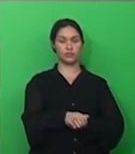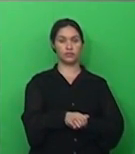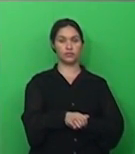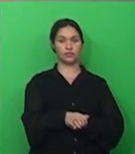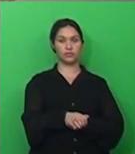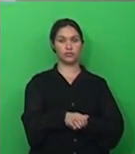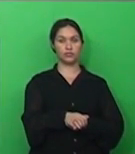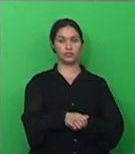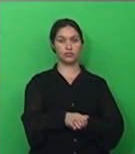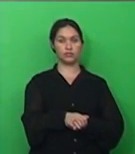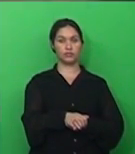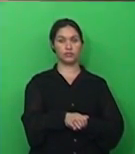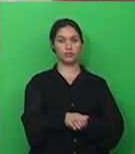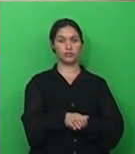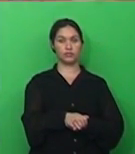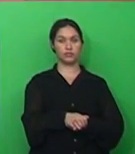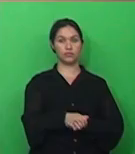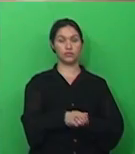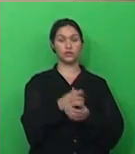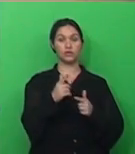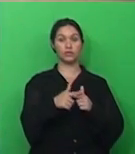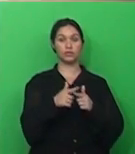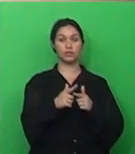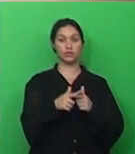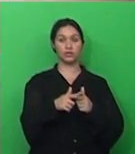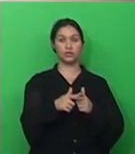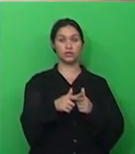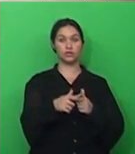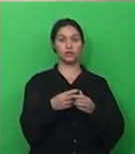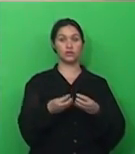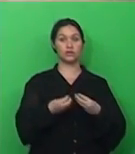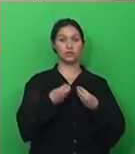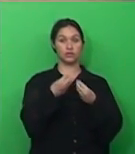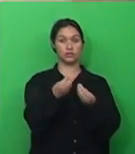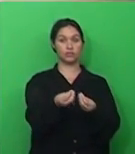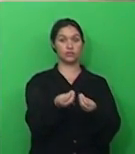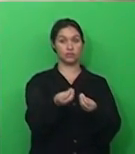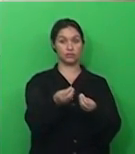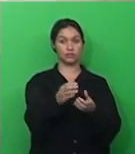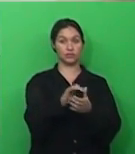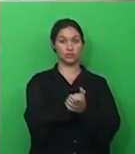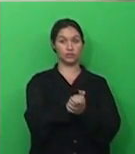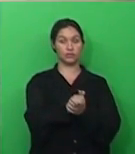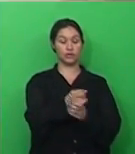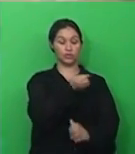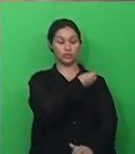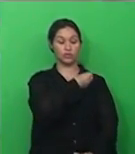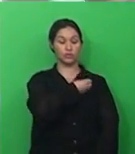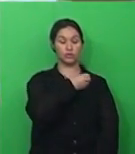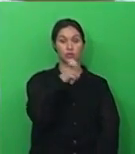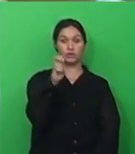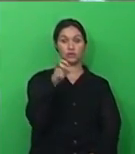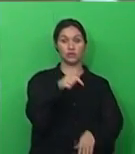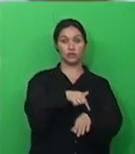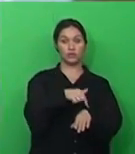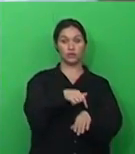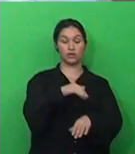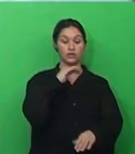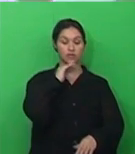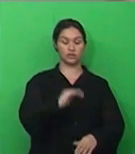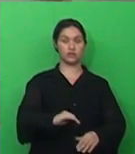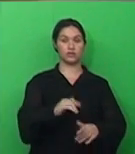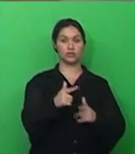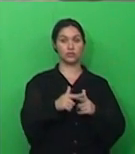idade, idosas, por que que não faz assim, ó, dá um número às 5 horas da tarde, aí as pessoas vão